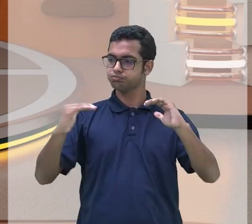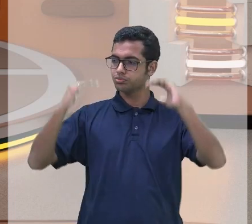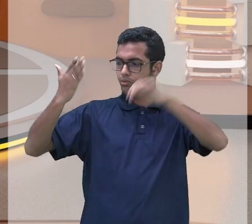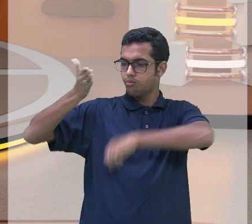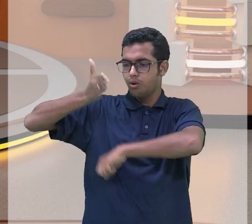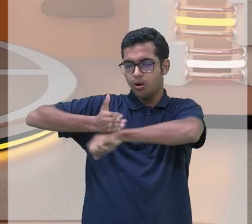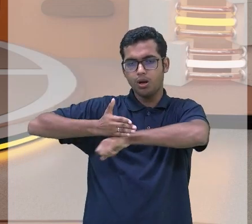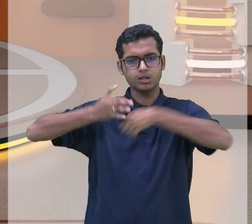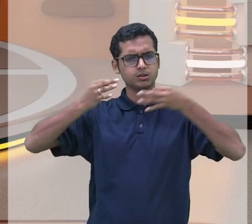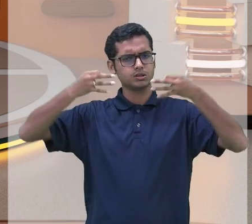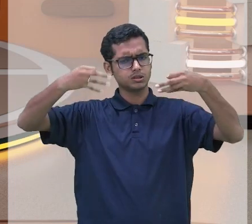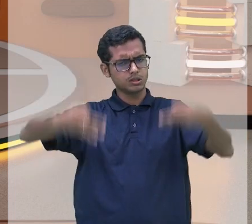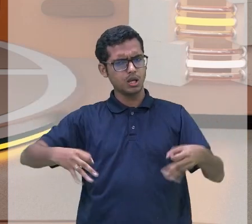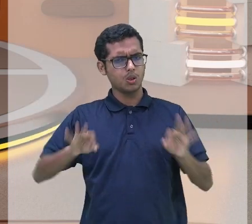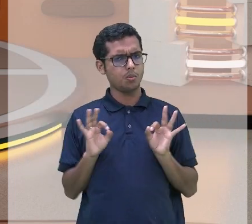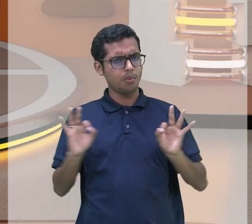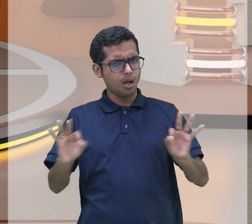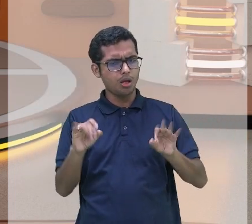certa forma,